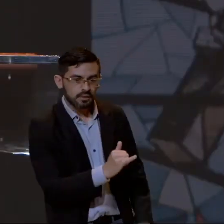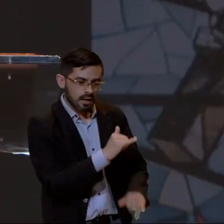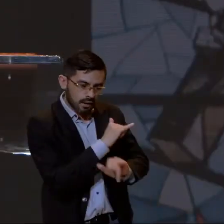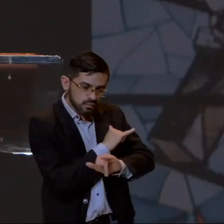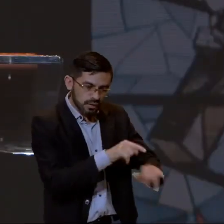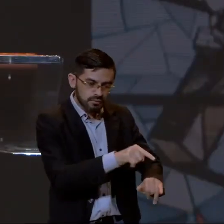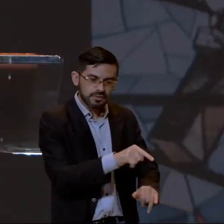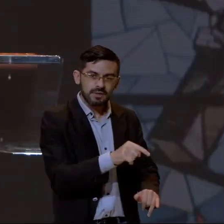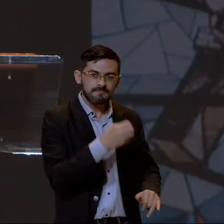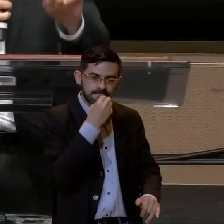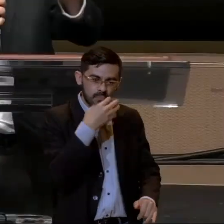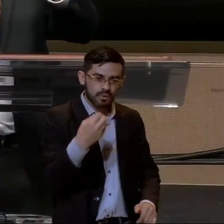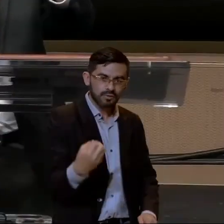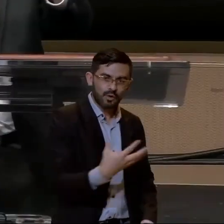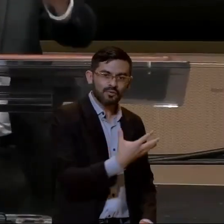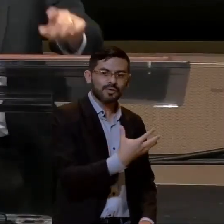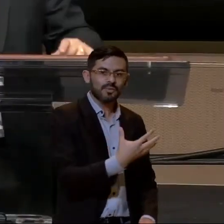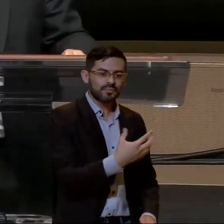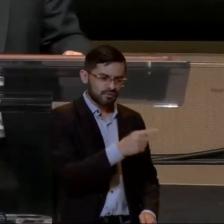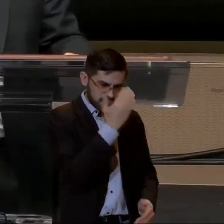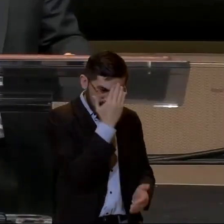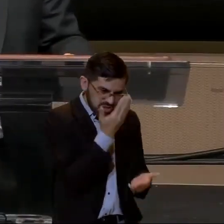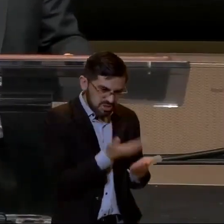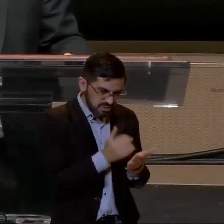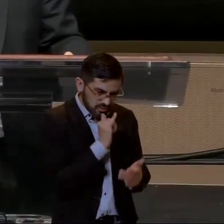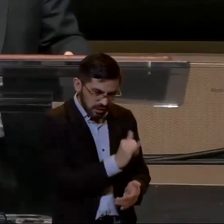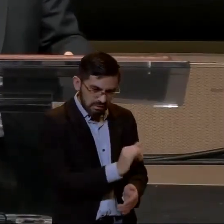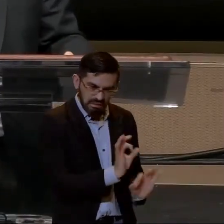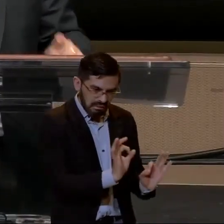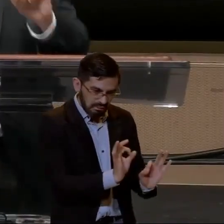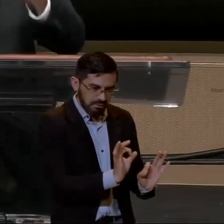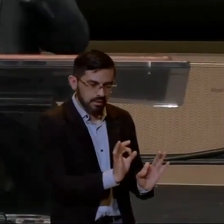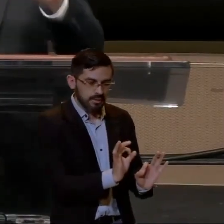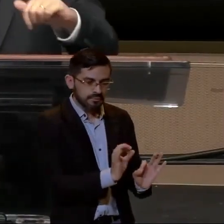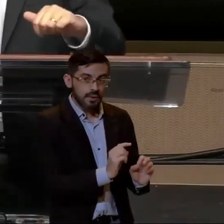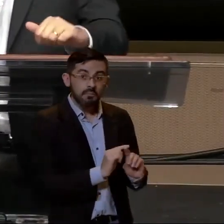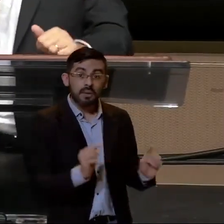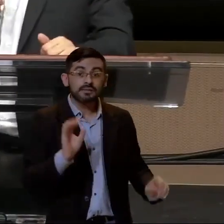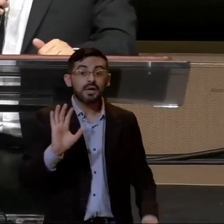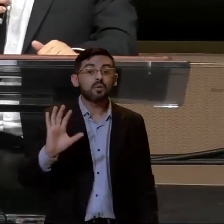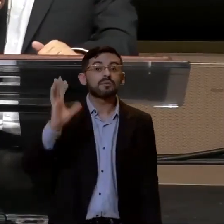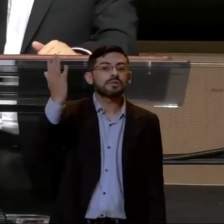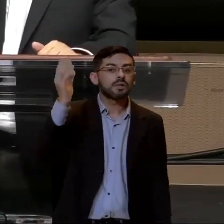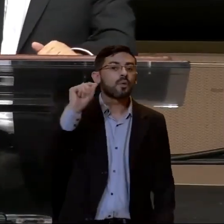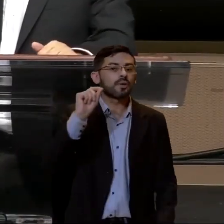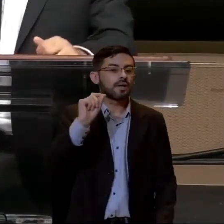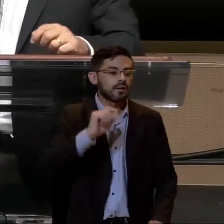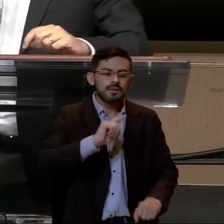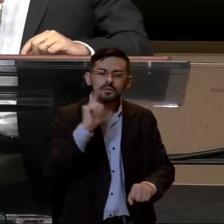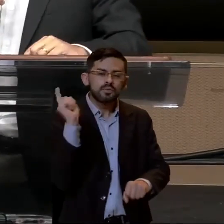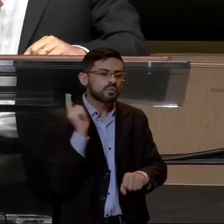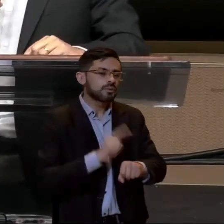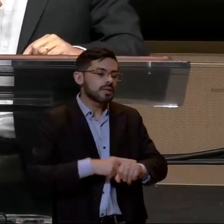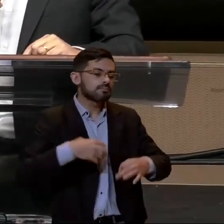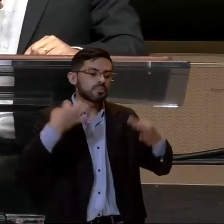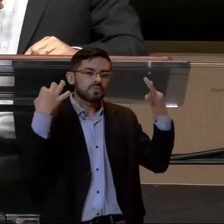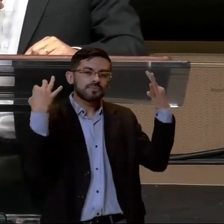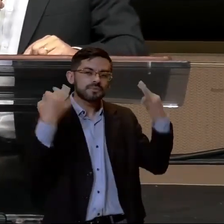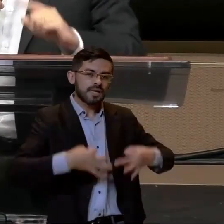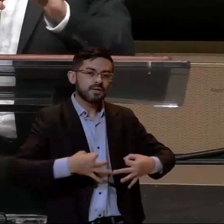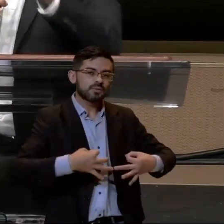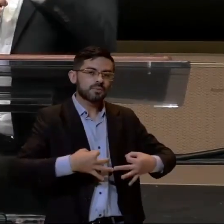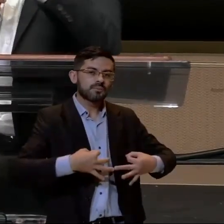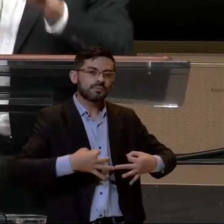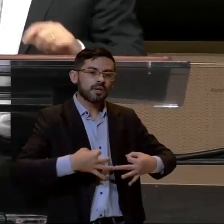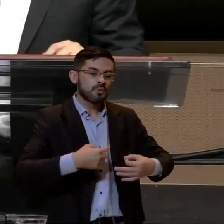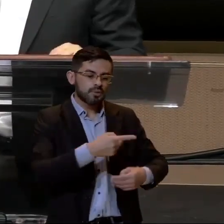boa notícia. Você não está acreditando no que eu disse? Mas isso acontecerá no tempo certo.